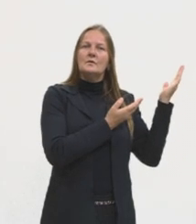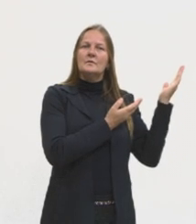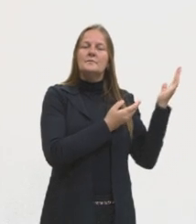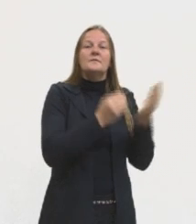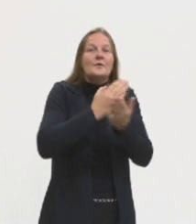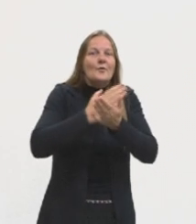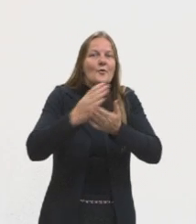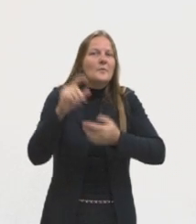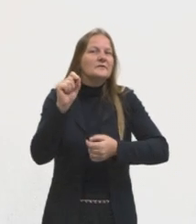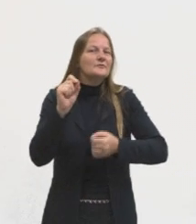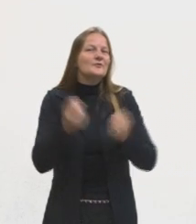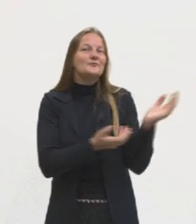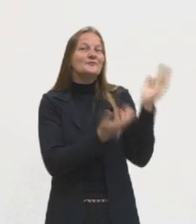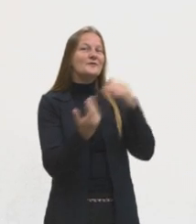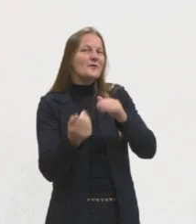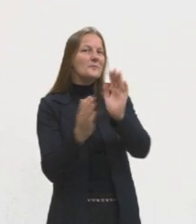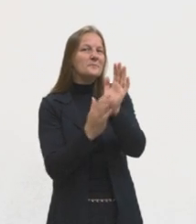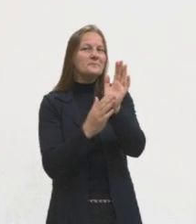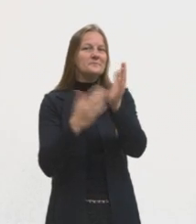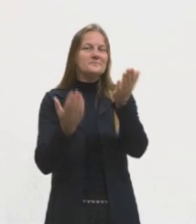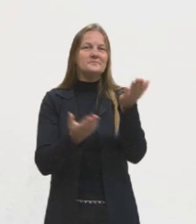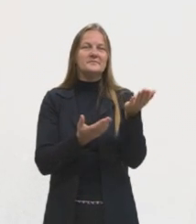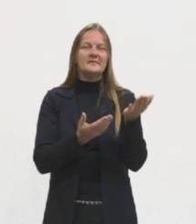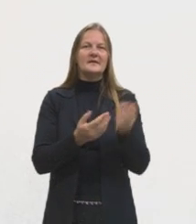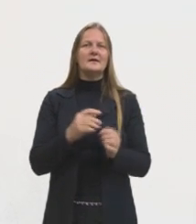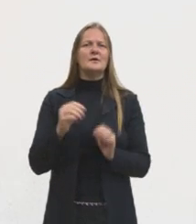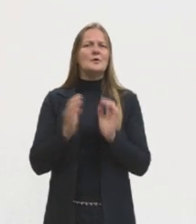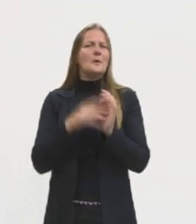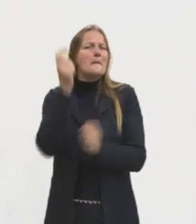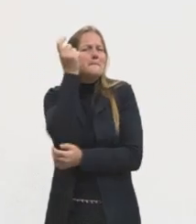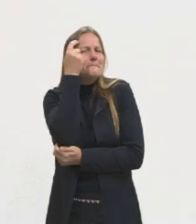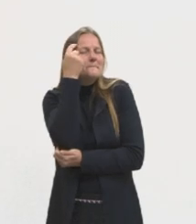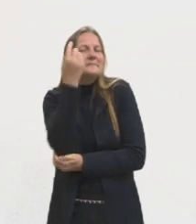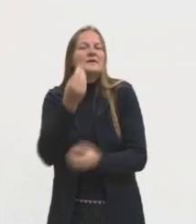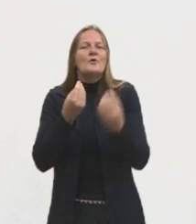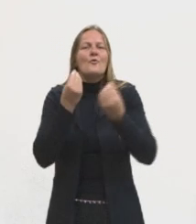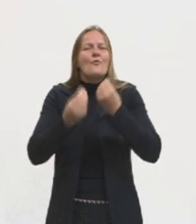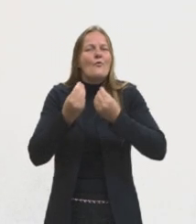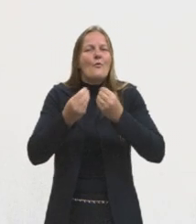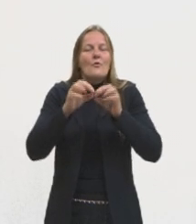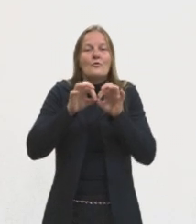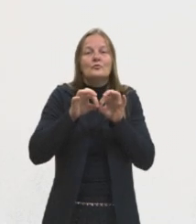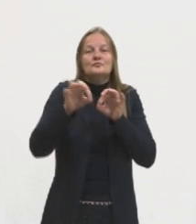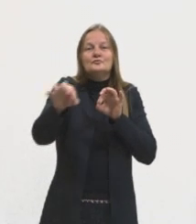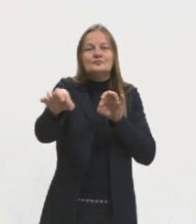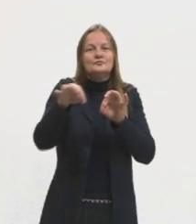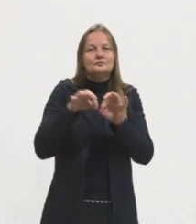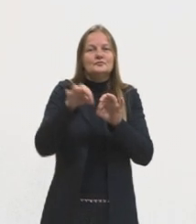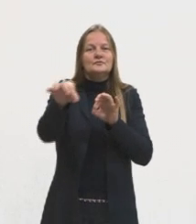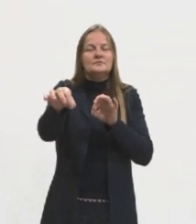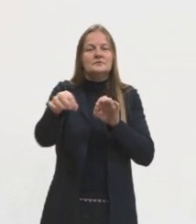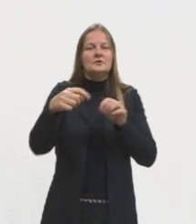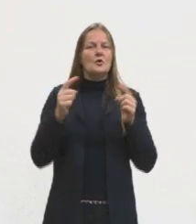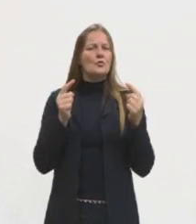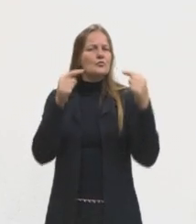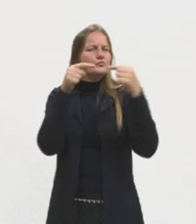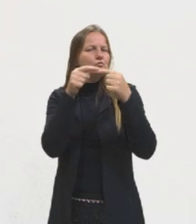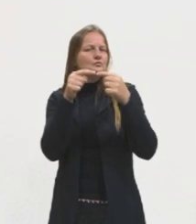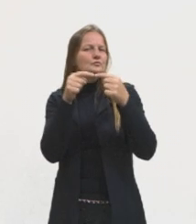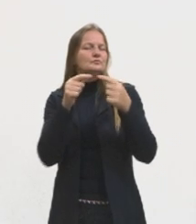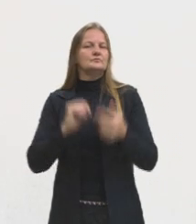de hoje então quê que eu trago como proposta a proposta é pensar sobre qual a distância então do seu objetivo